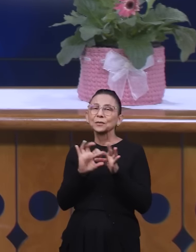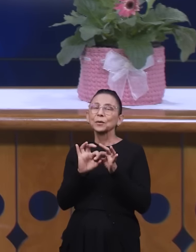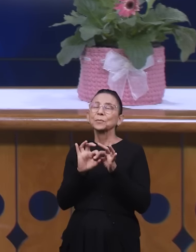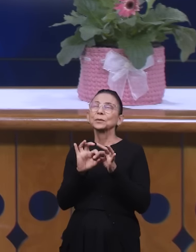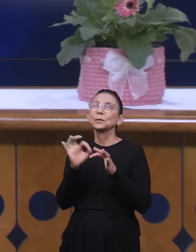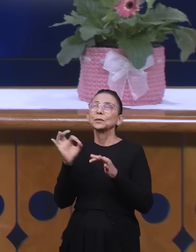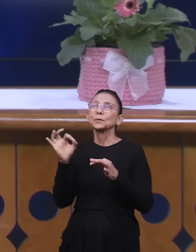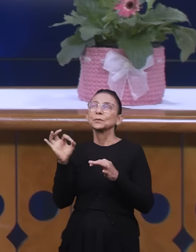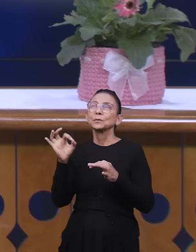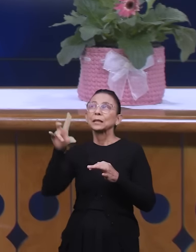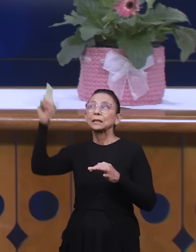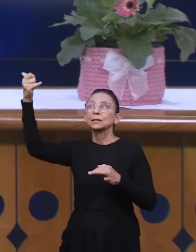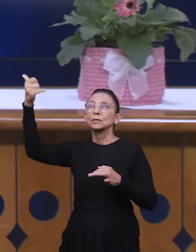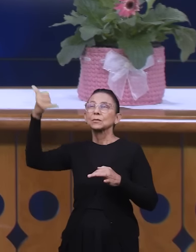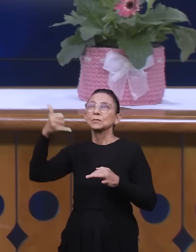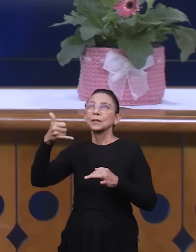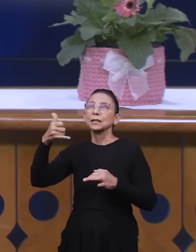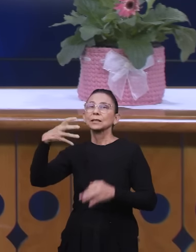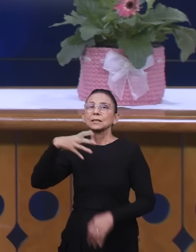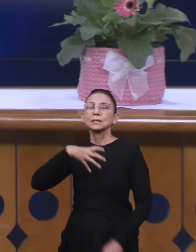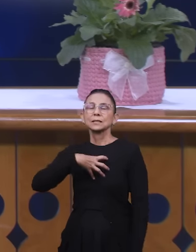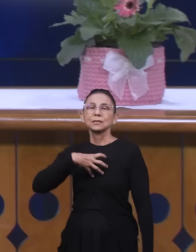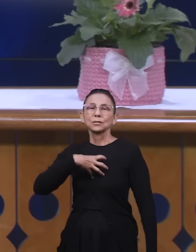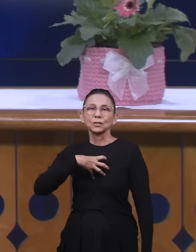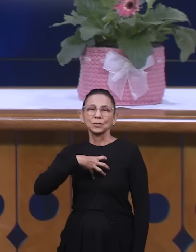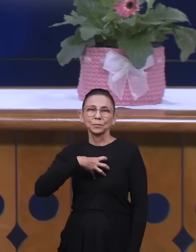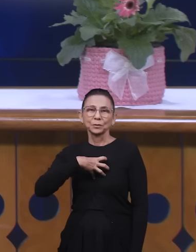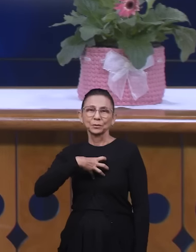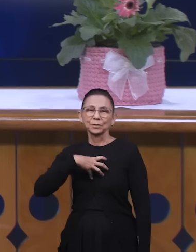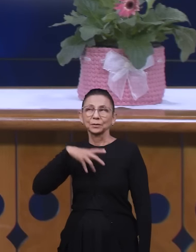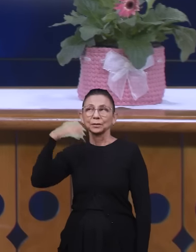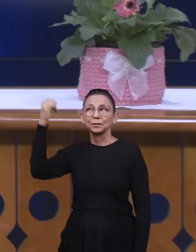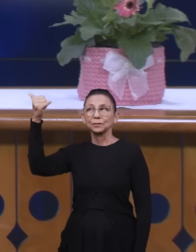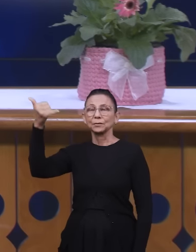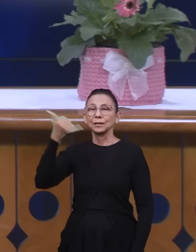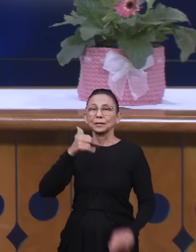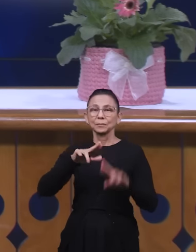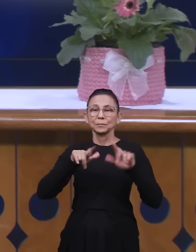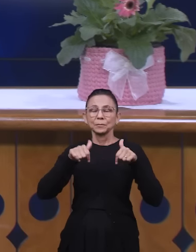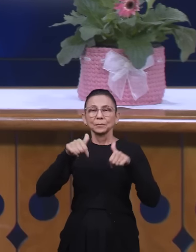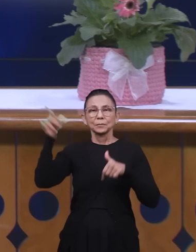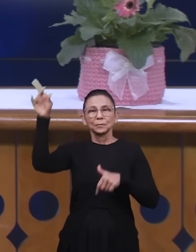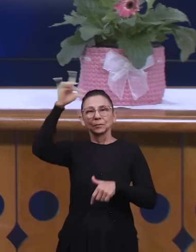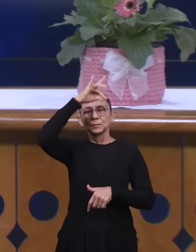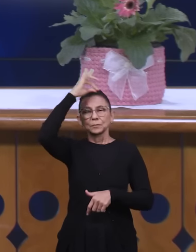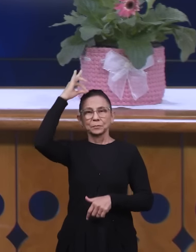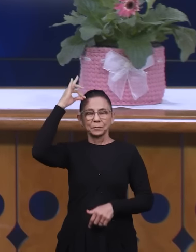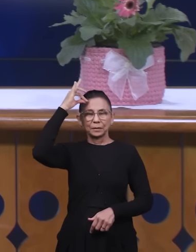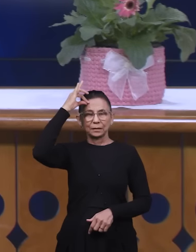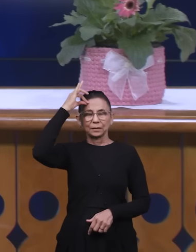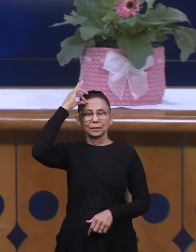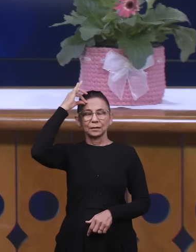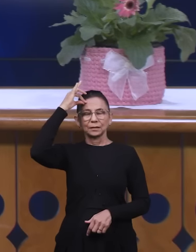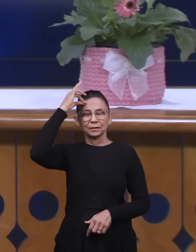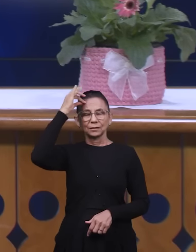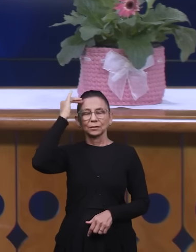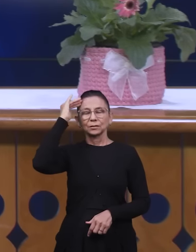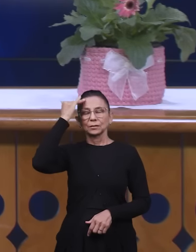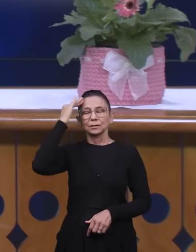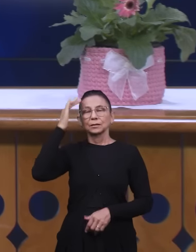Pai através do seu Espírito. E nós podemos então saber